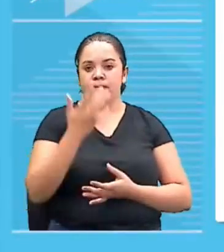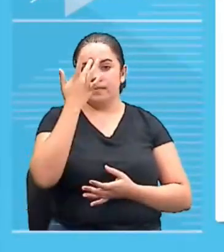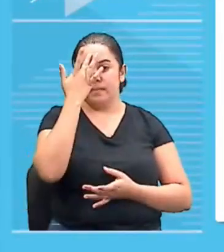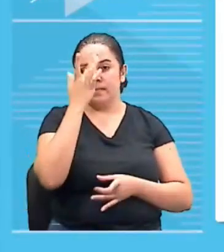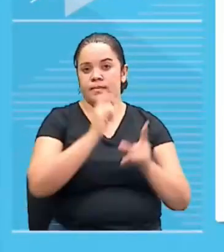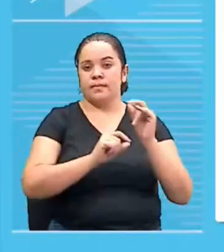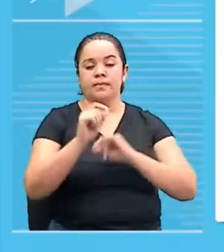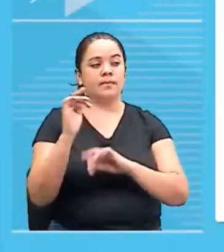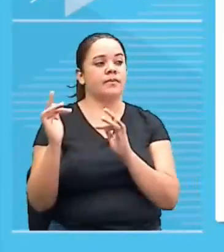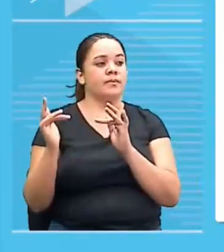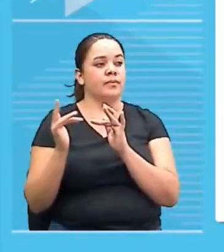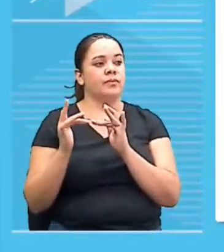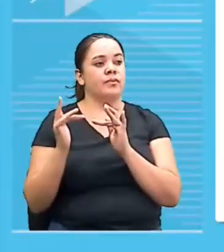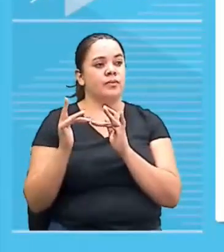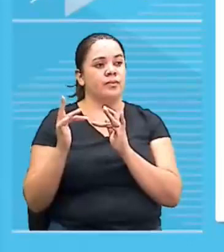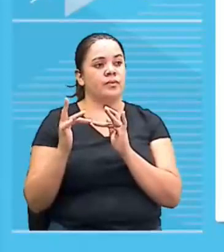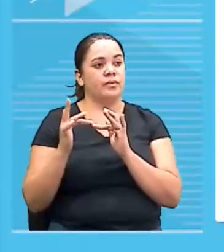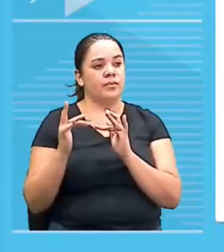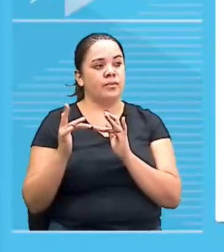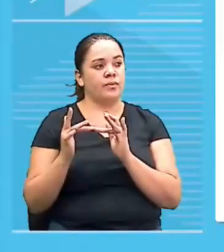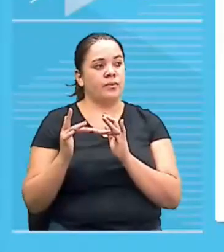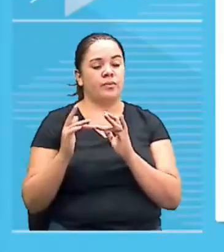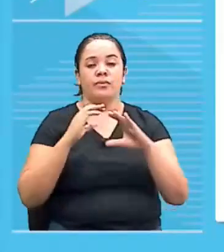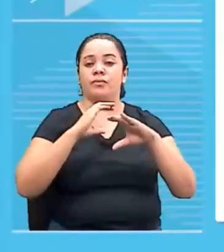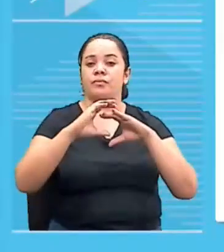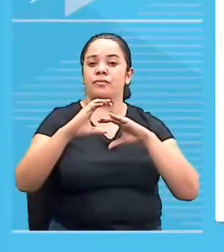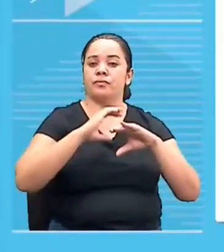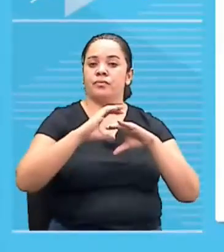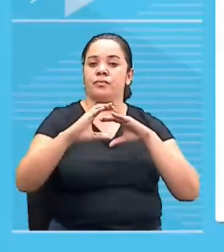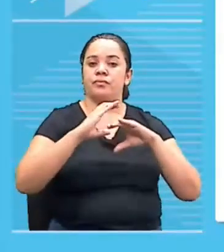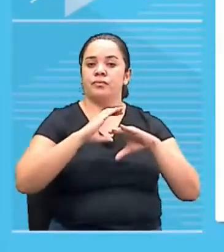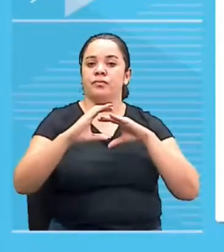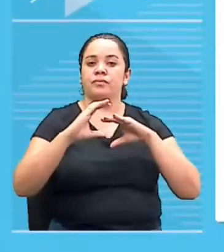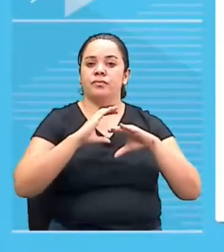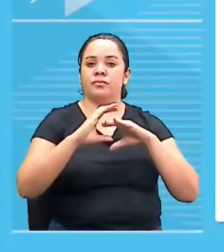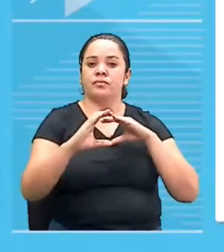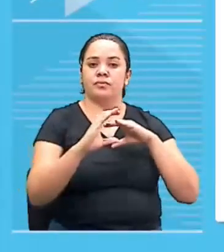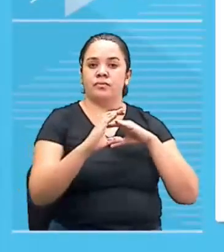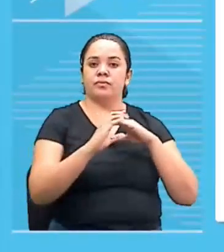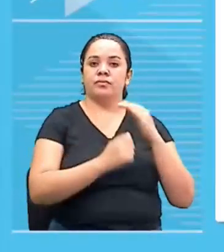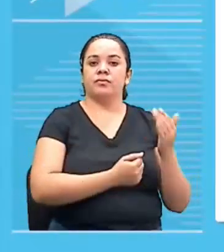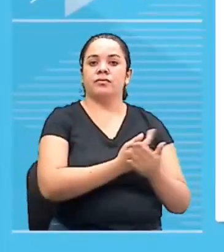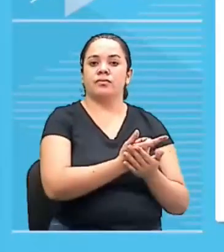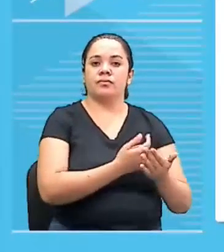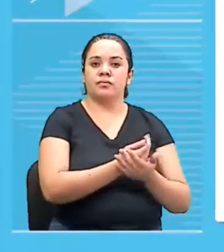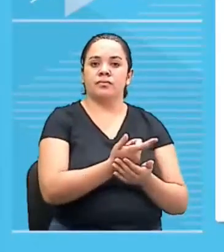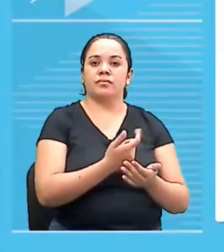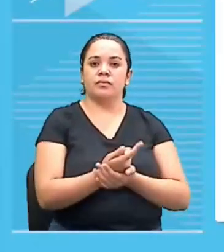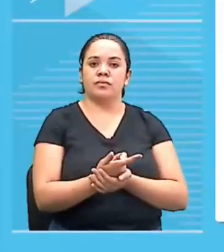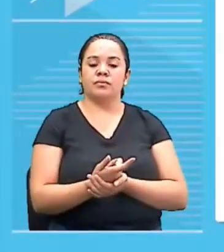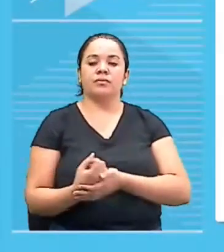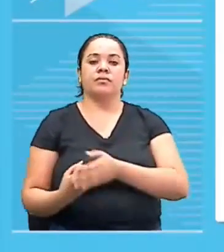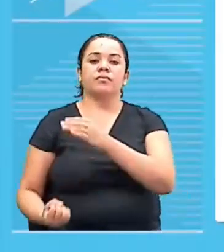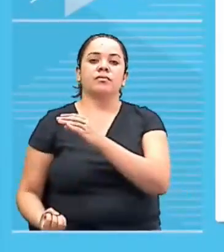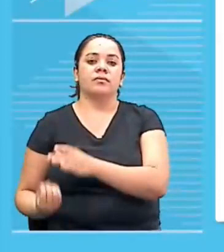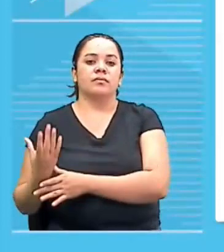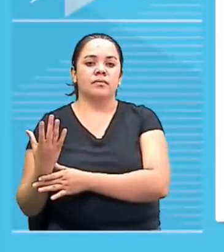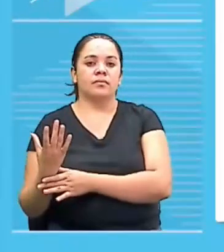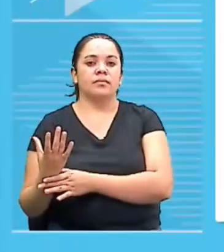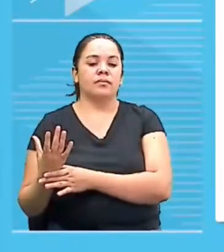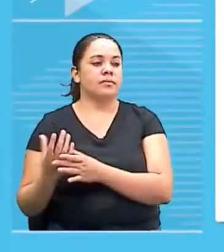esse contato, facilitando essa comunicação entre consumidor e produtor. Tudo